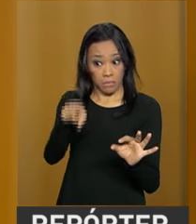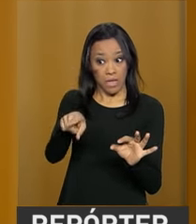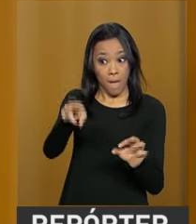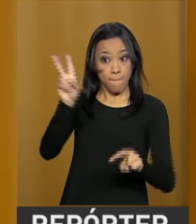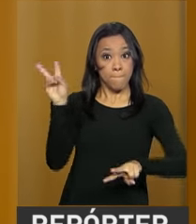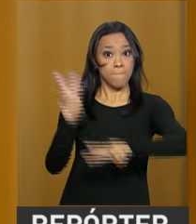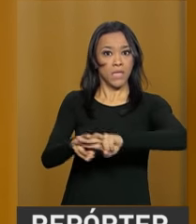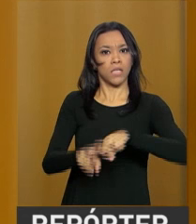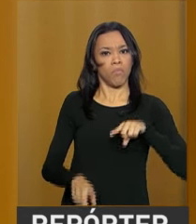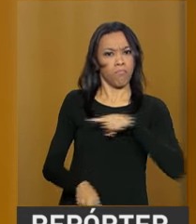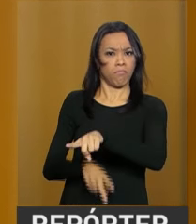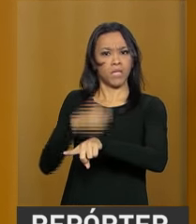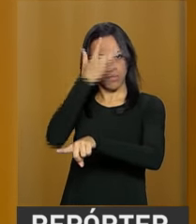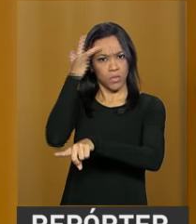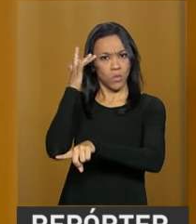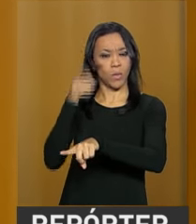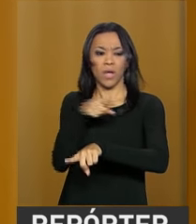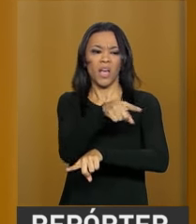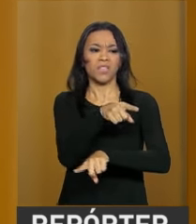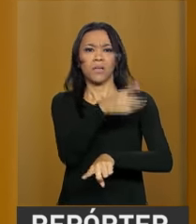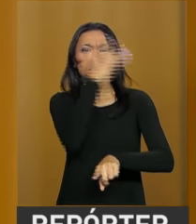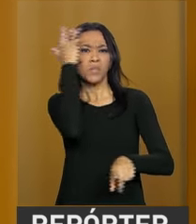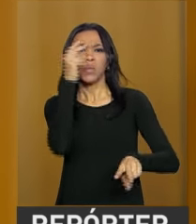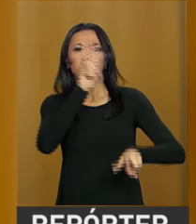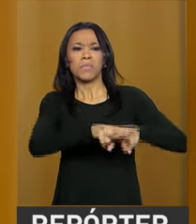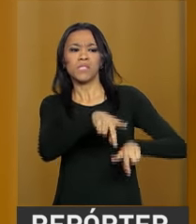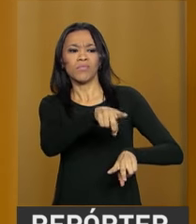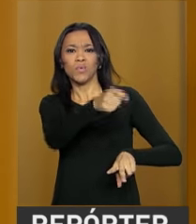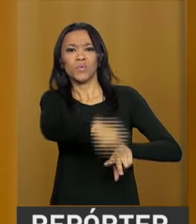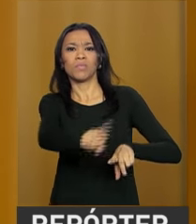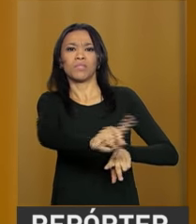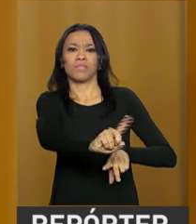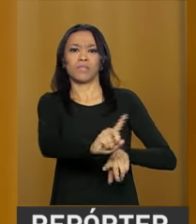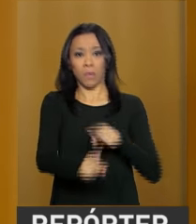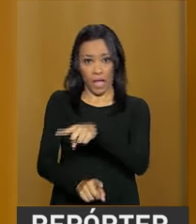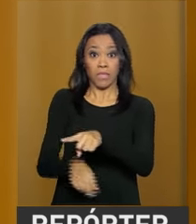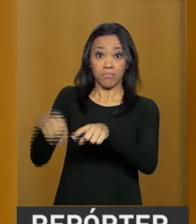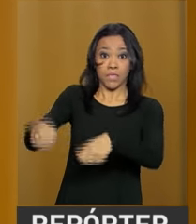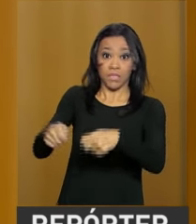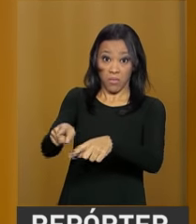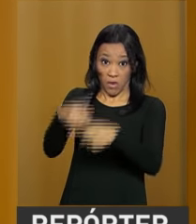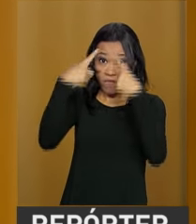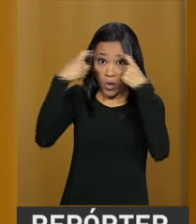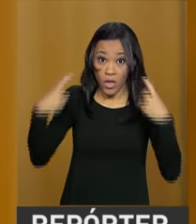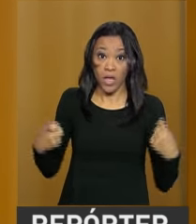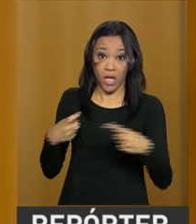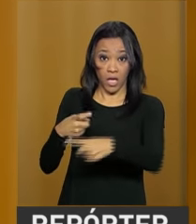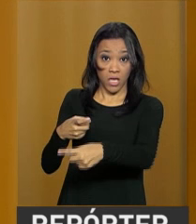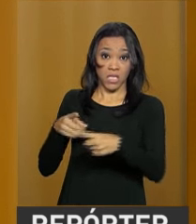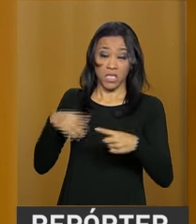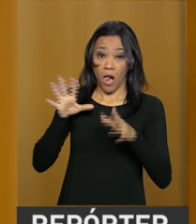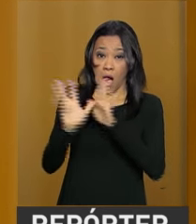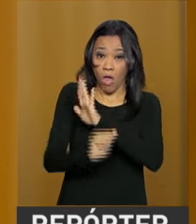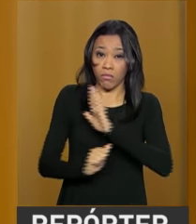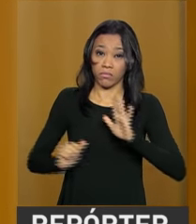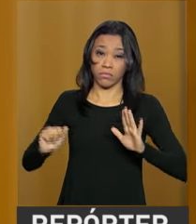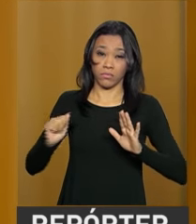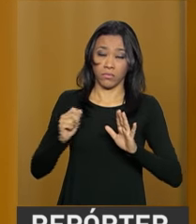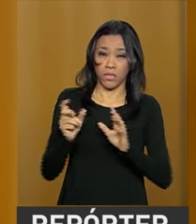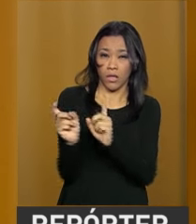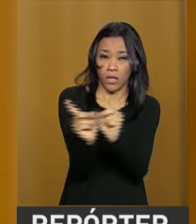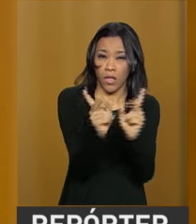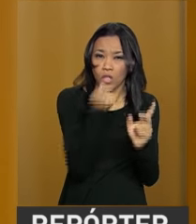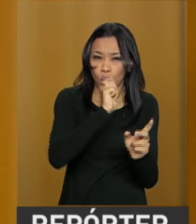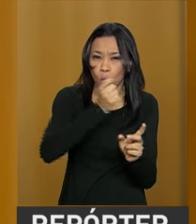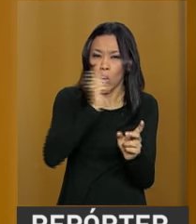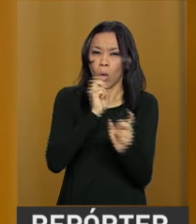realmente precisa de prisão para quem cometeu crime com violência grave ameaça corrupção e tráfico de